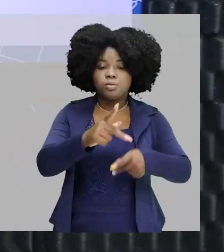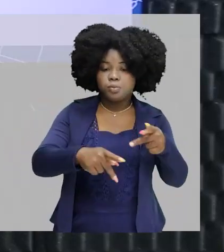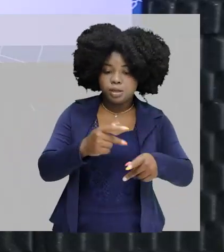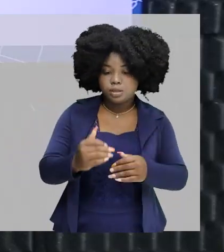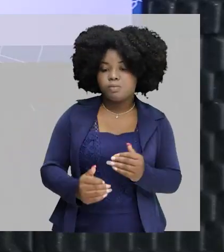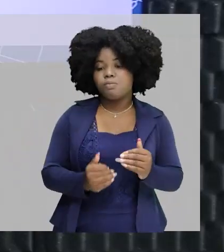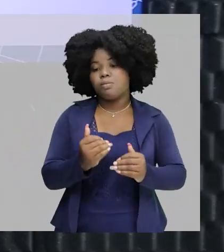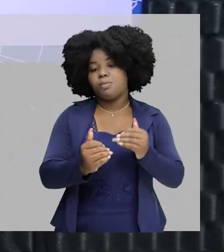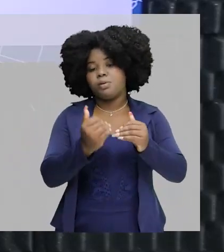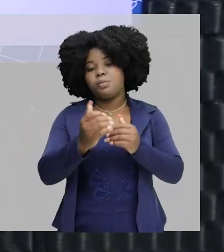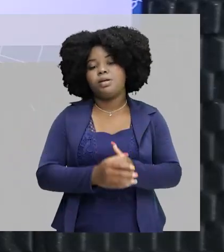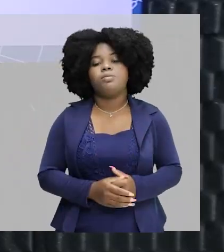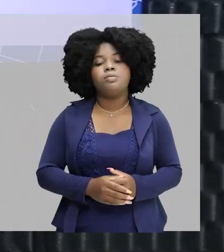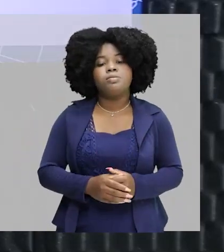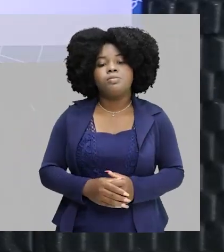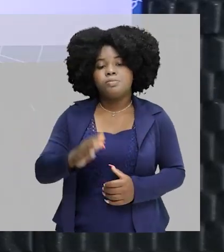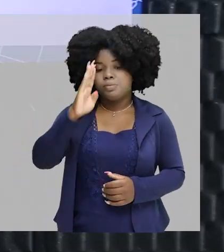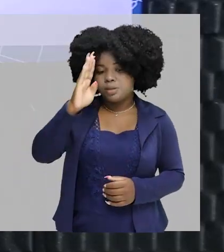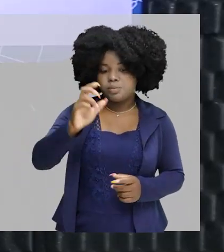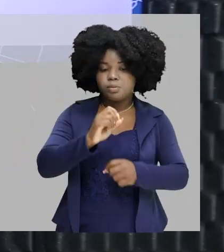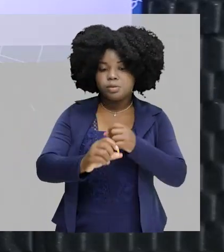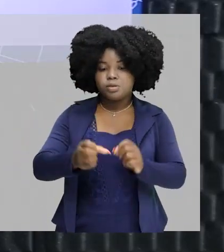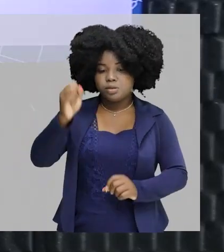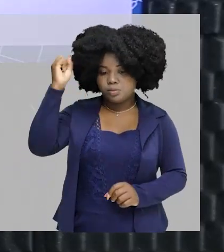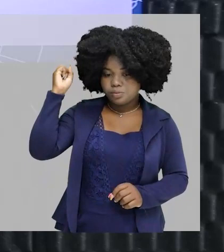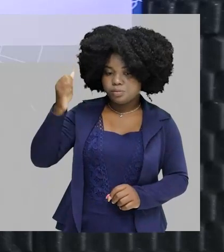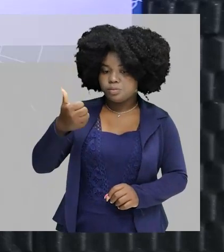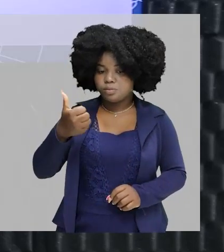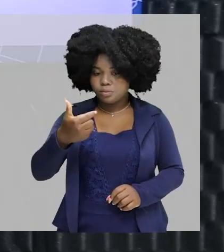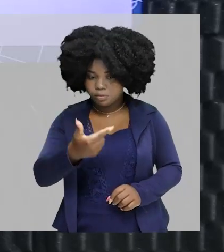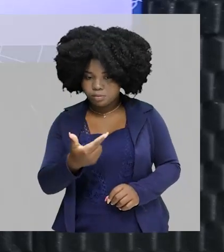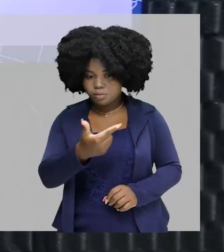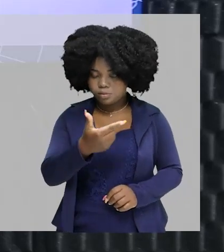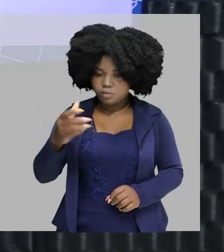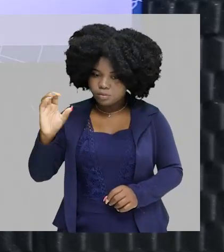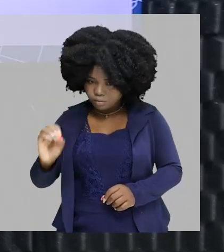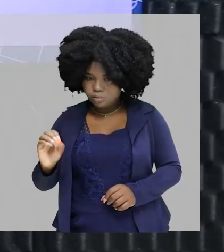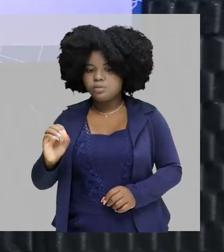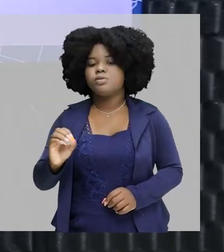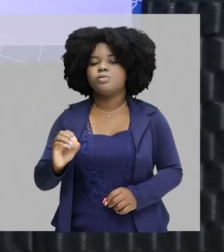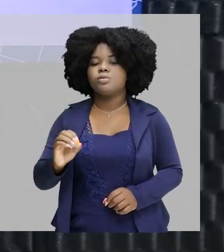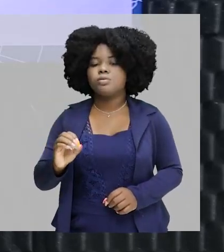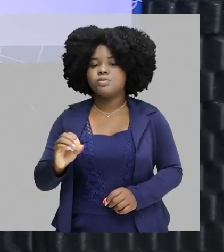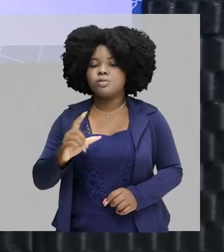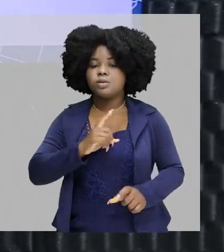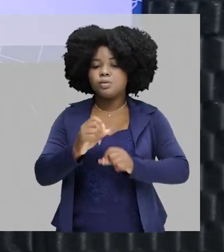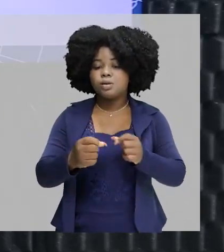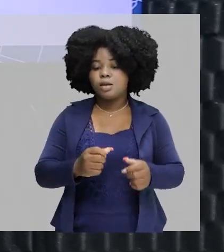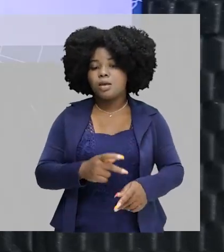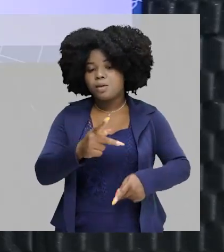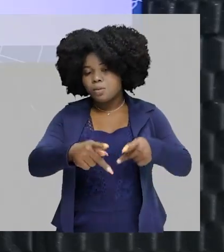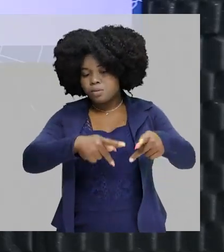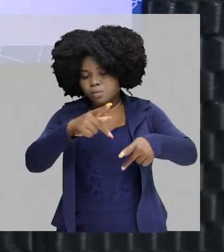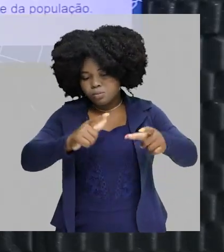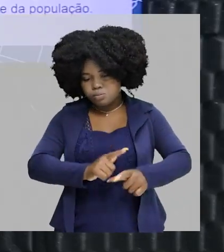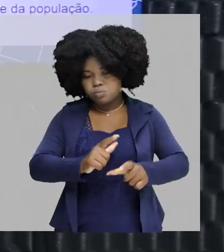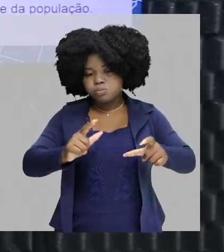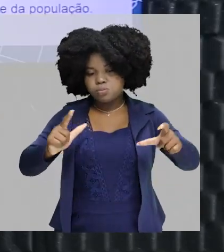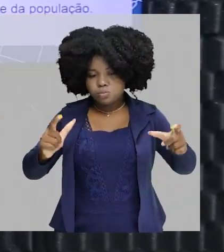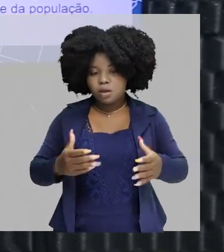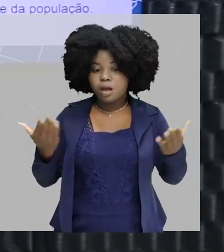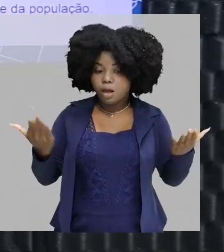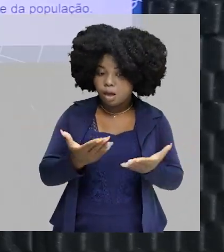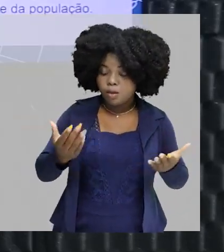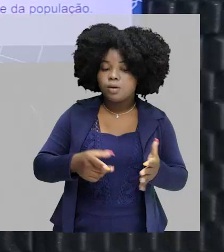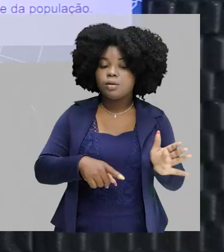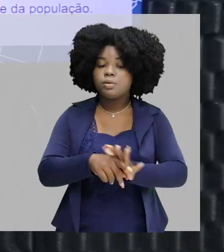século XX, o mundo ele vai provar de um grande crescimento populacional, tá, galera? Então, vamos para a questão aqui, vamos ver o